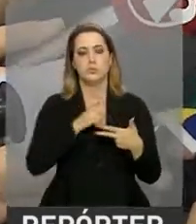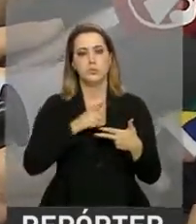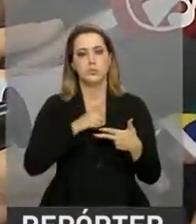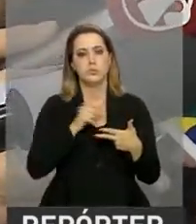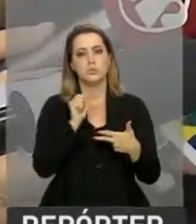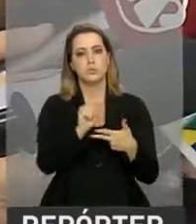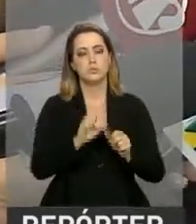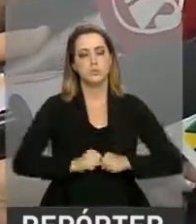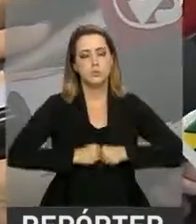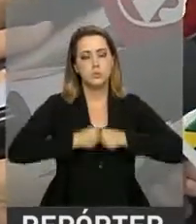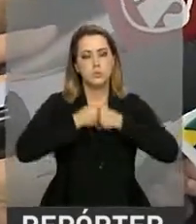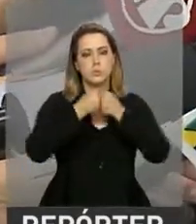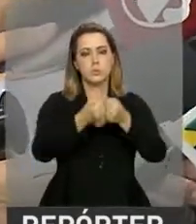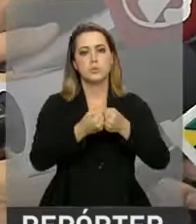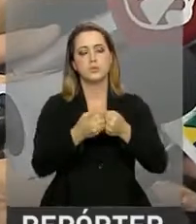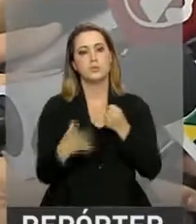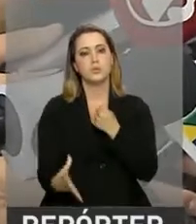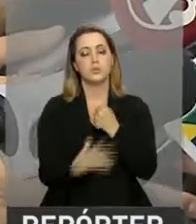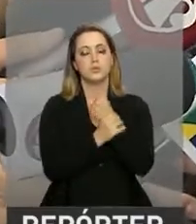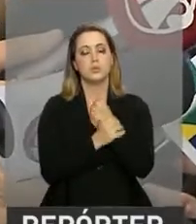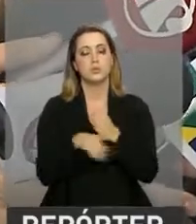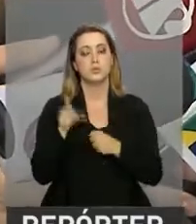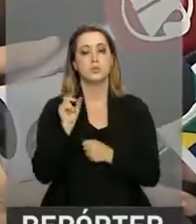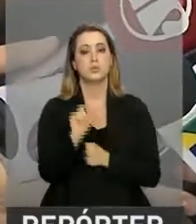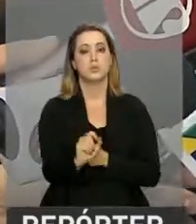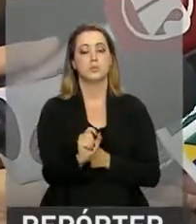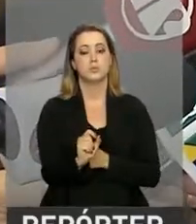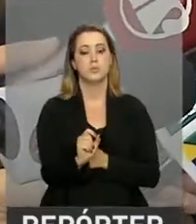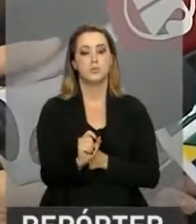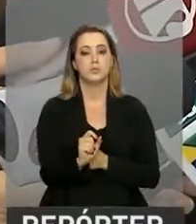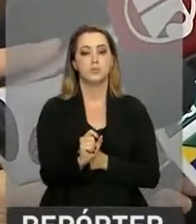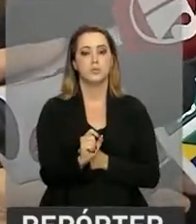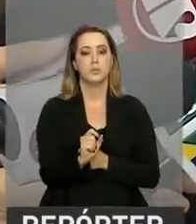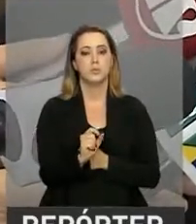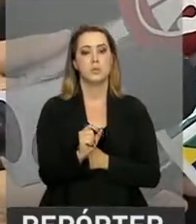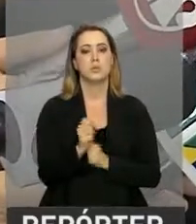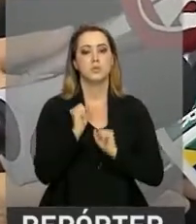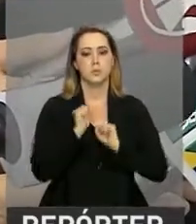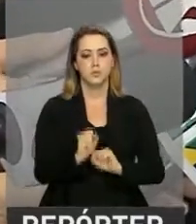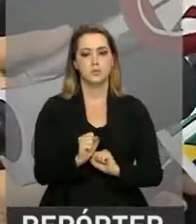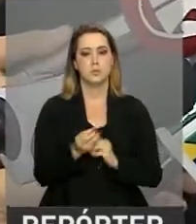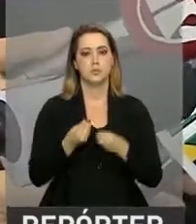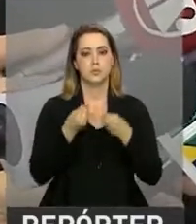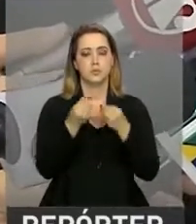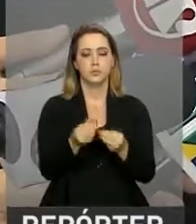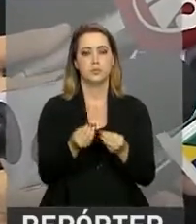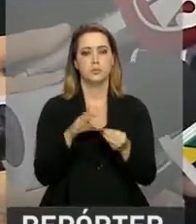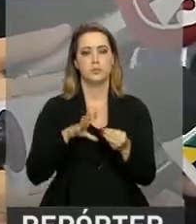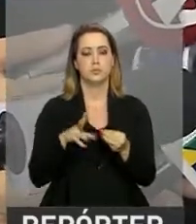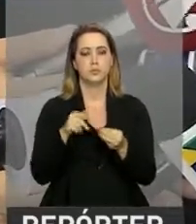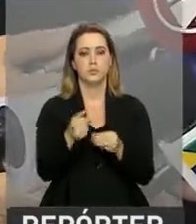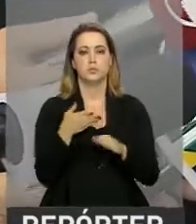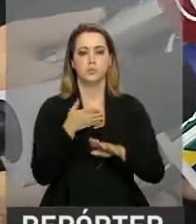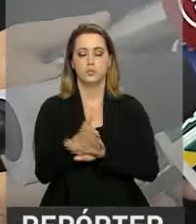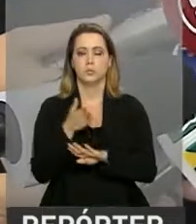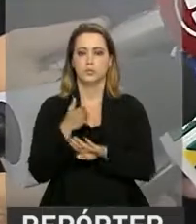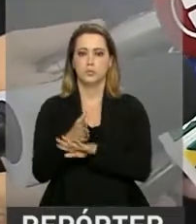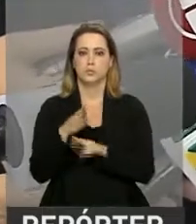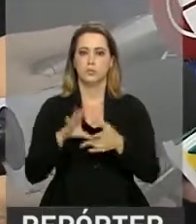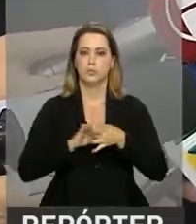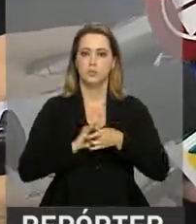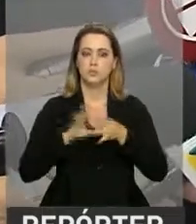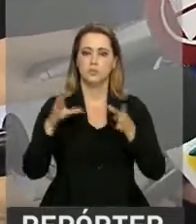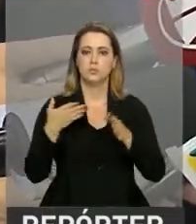reforço de segurança para que garante possamos garantir o acesso livre dos estudantes